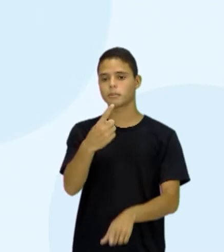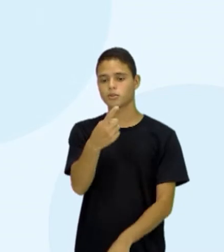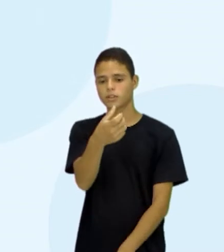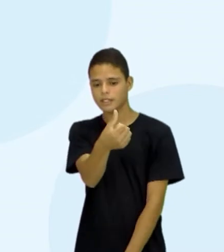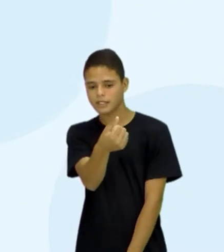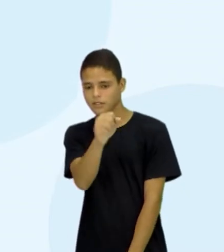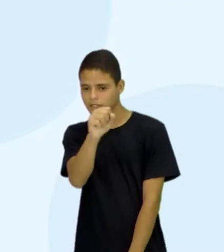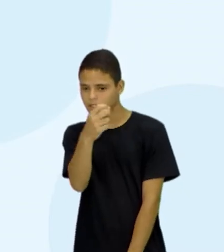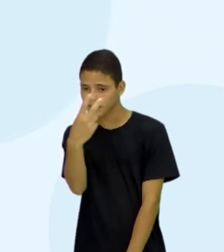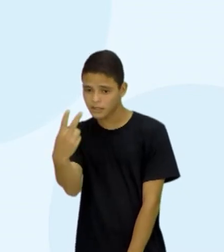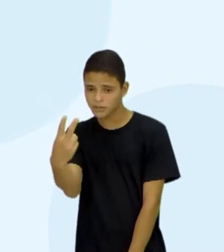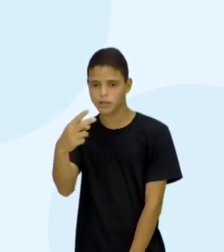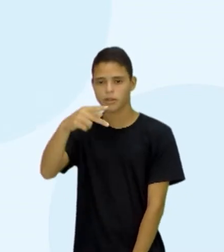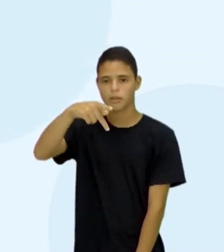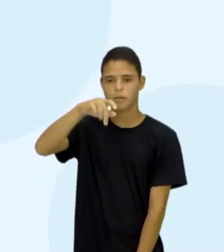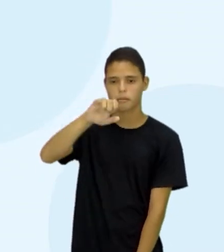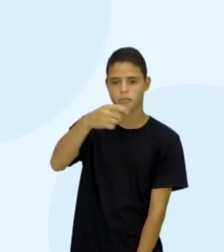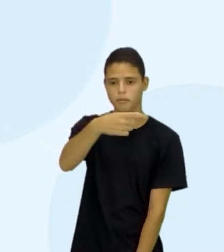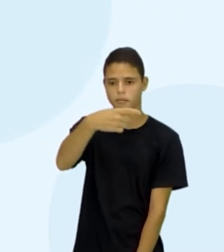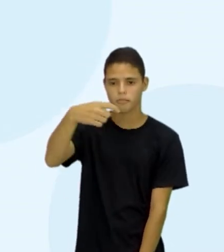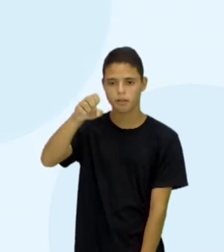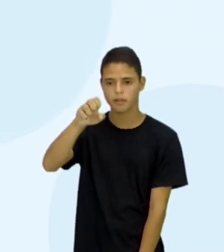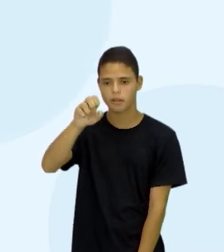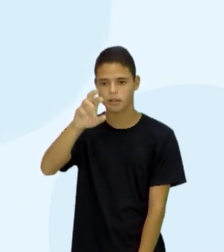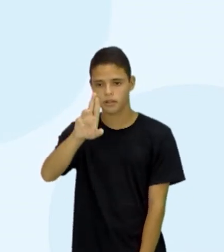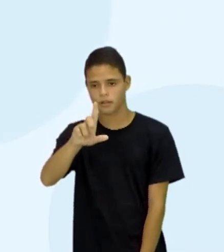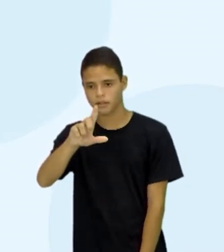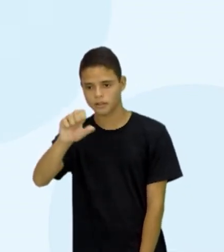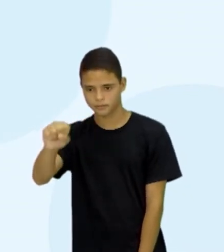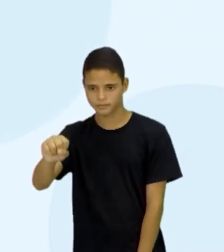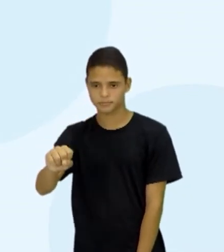1682 pixels de polo a polo. Vou repetir,